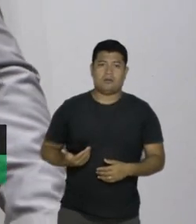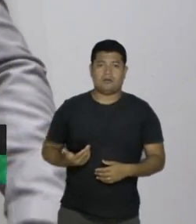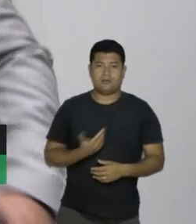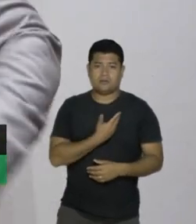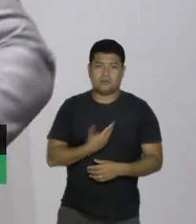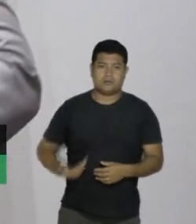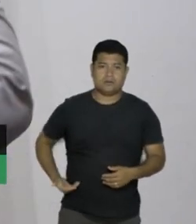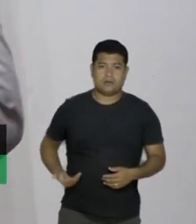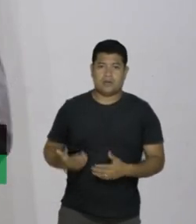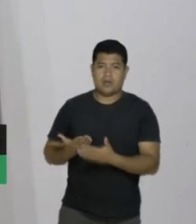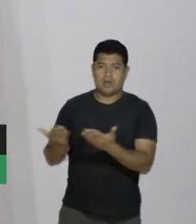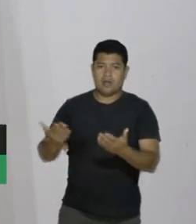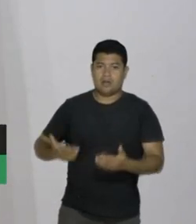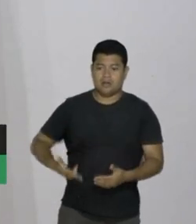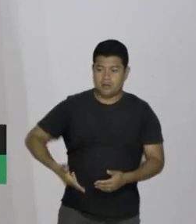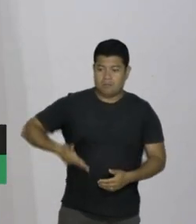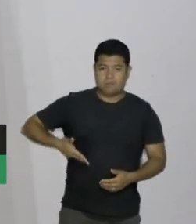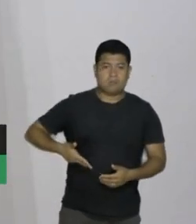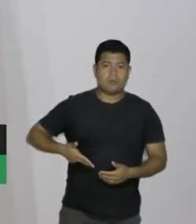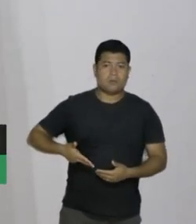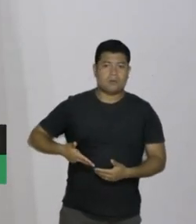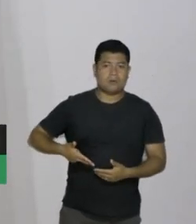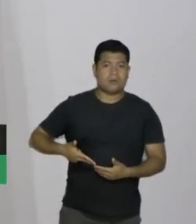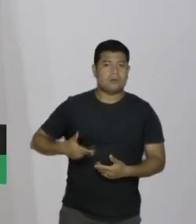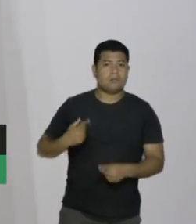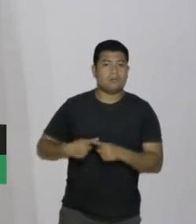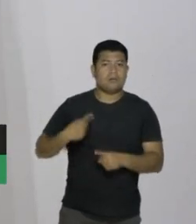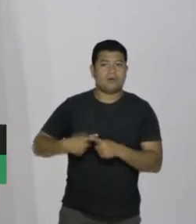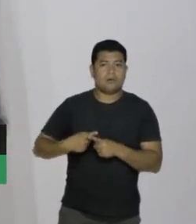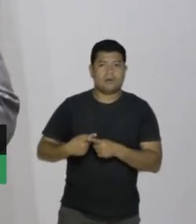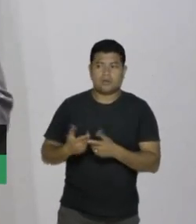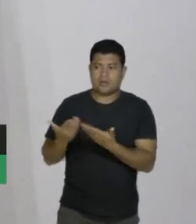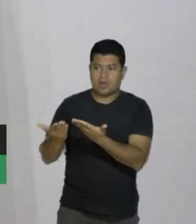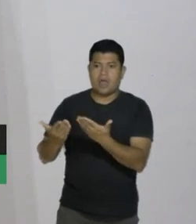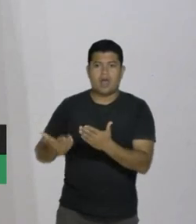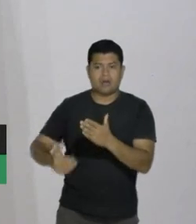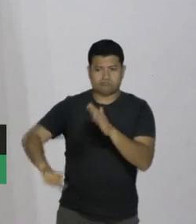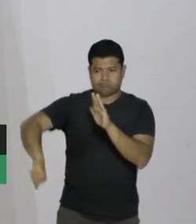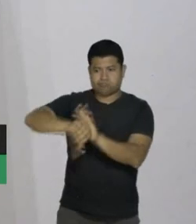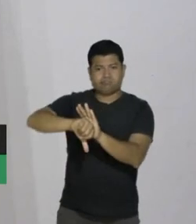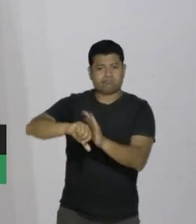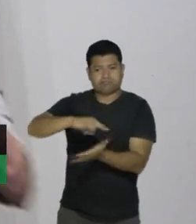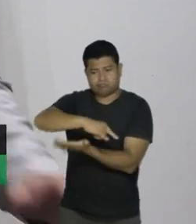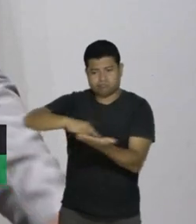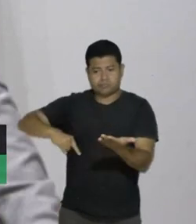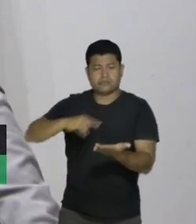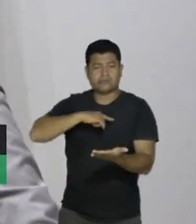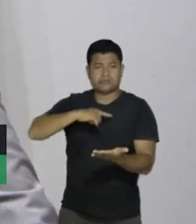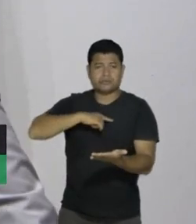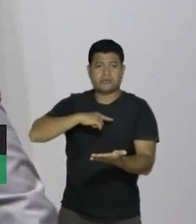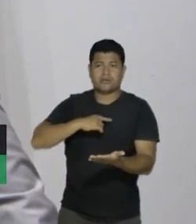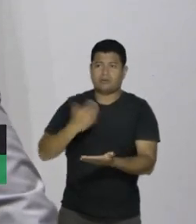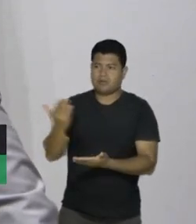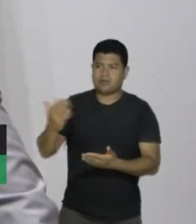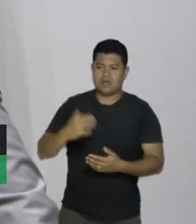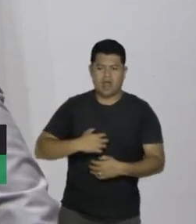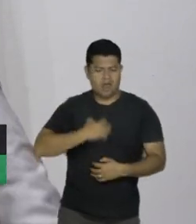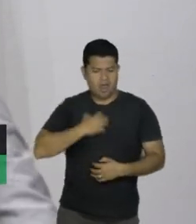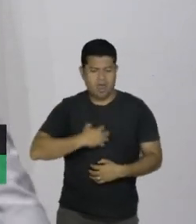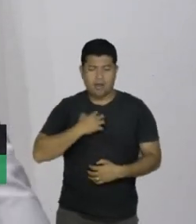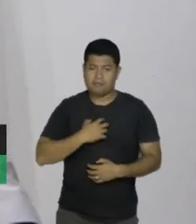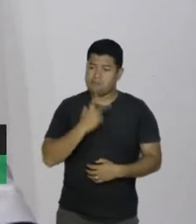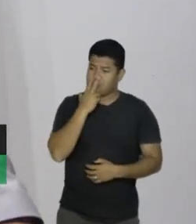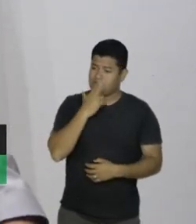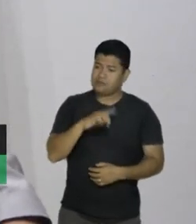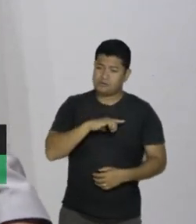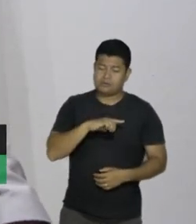tirar o porte e o a posse de arma porque tem passagem criminal Talvez seja isso recalque de vocês não